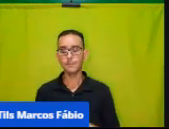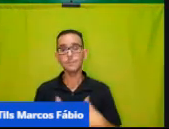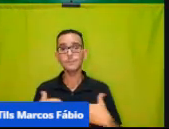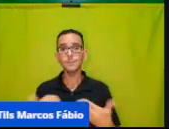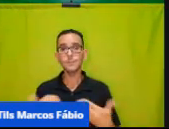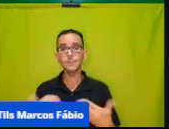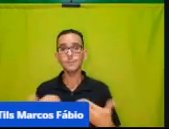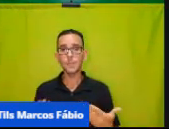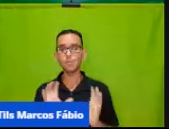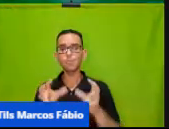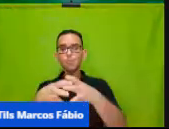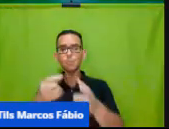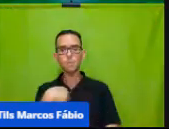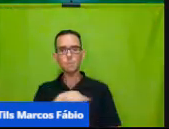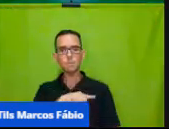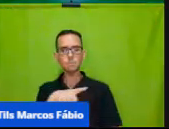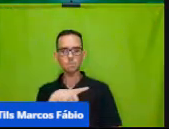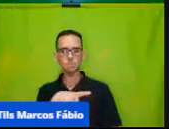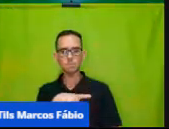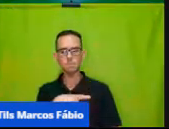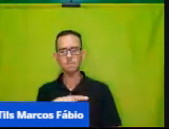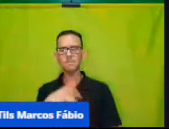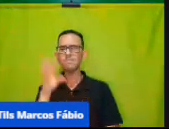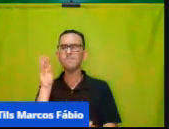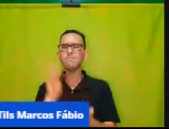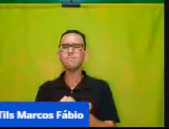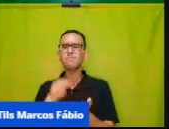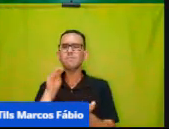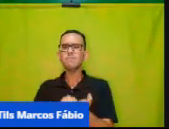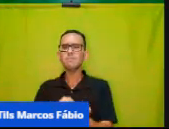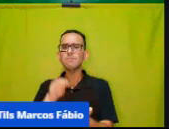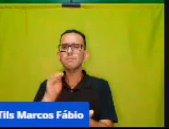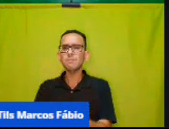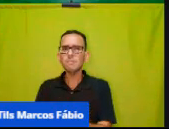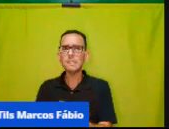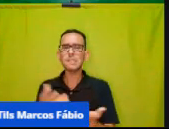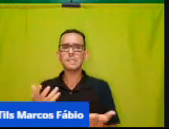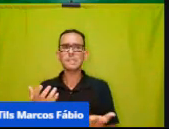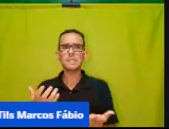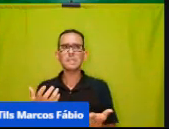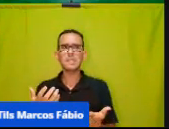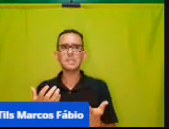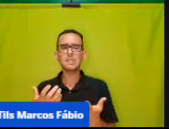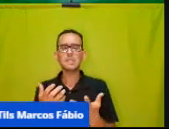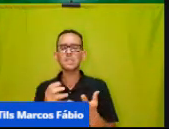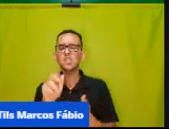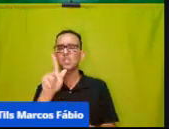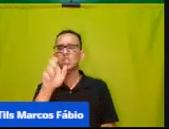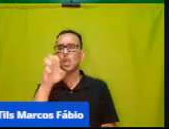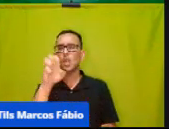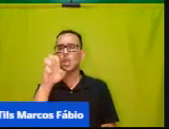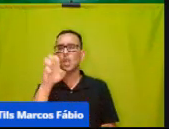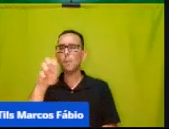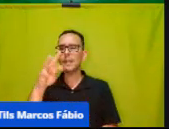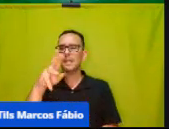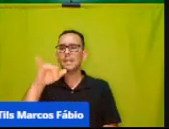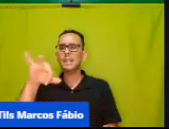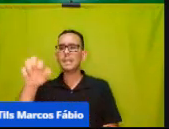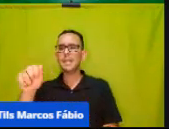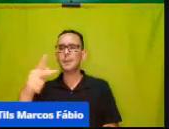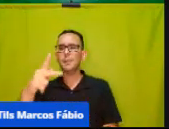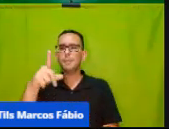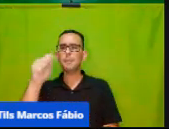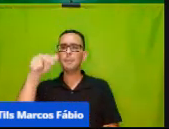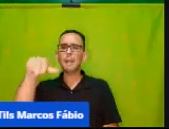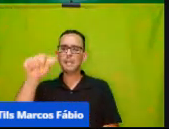que eu tenho, eu estou sentindo um pouco de falta da parte de geometria plana. Assim,